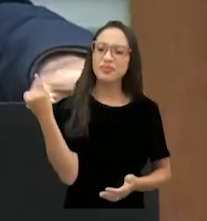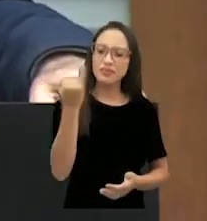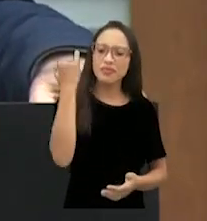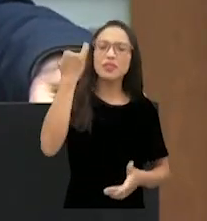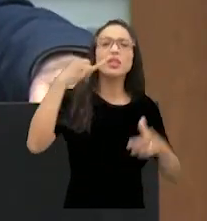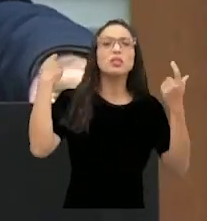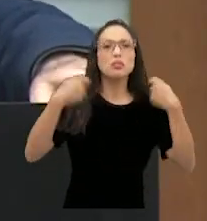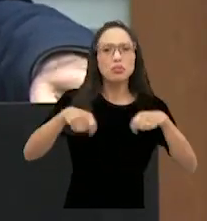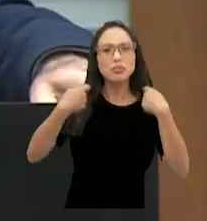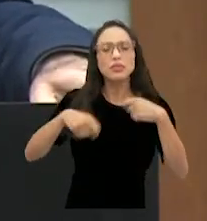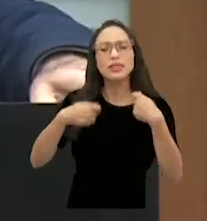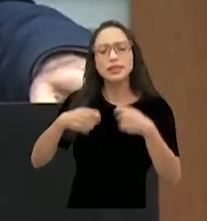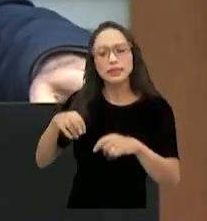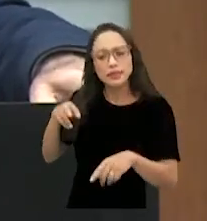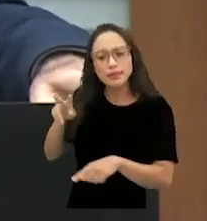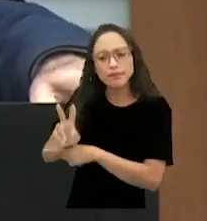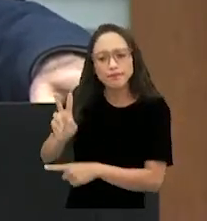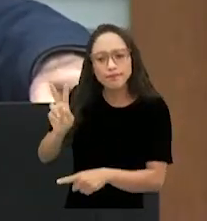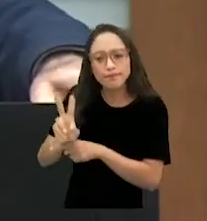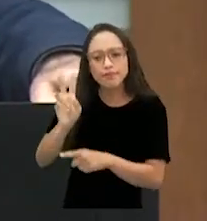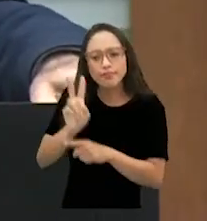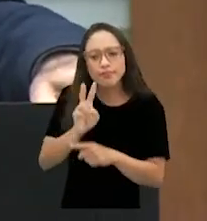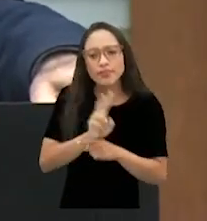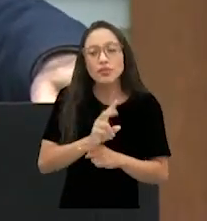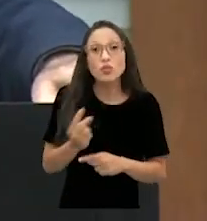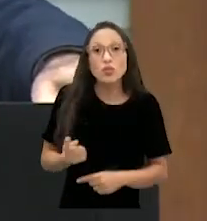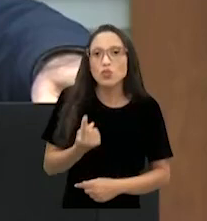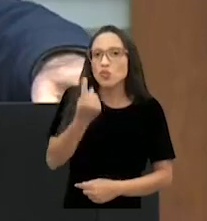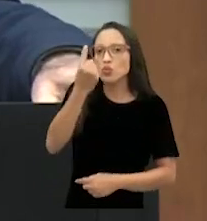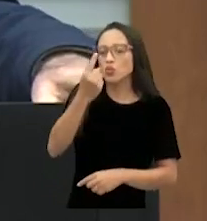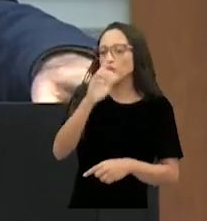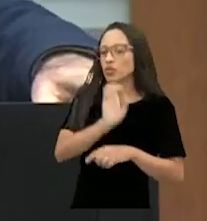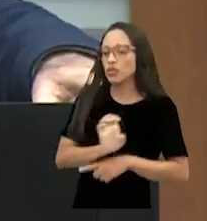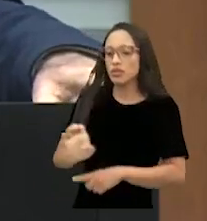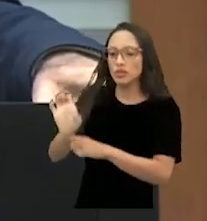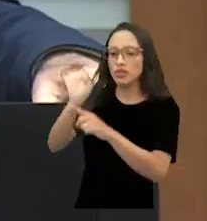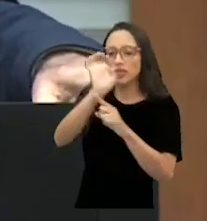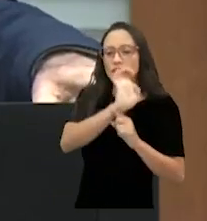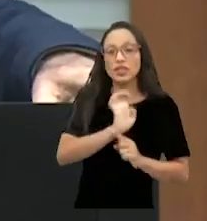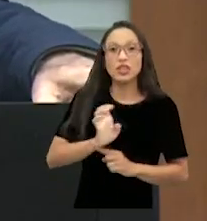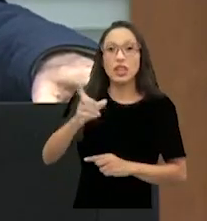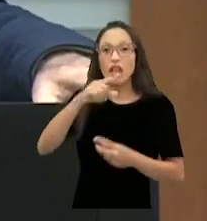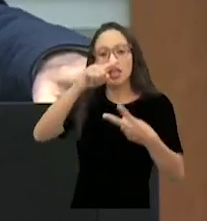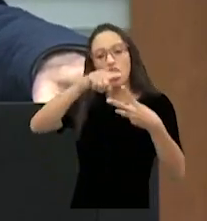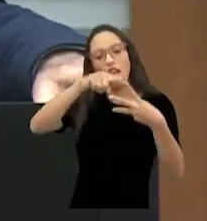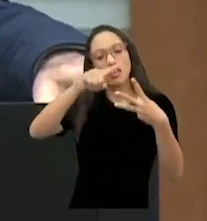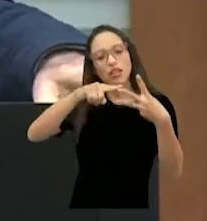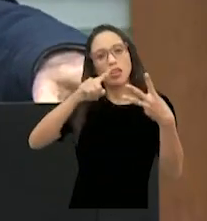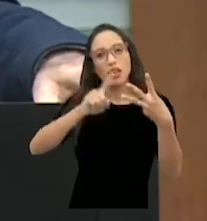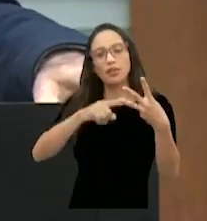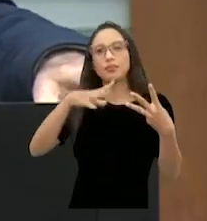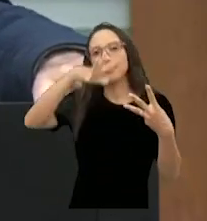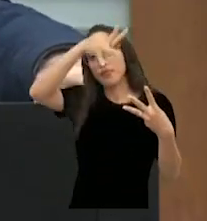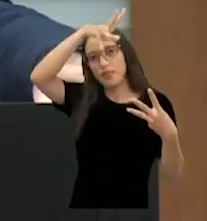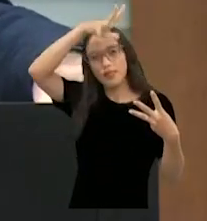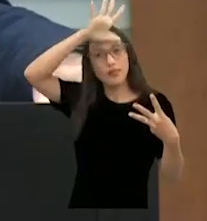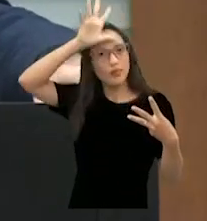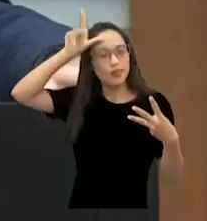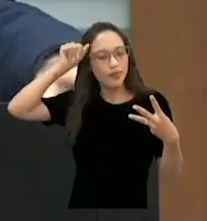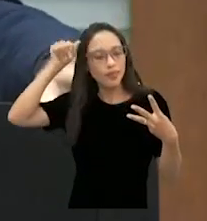o único Estado brasileiro que tem 3 biomas, Amazônia,